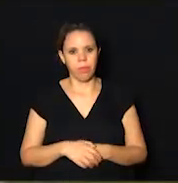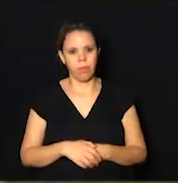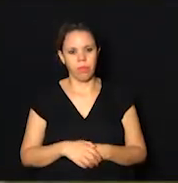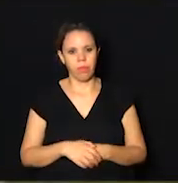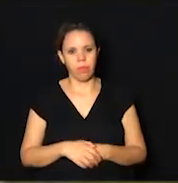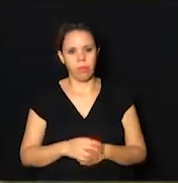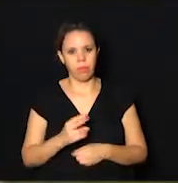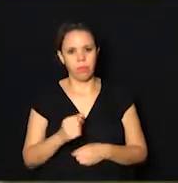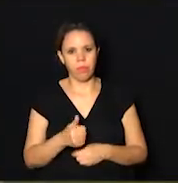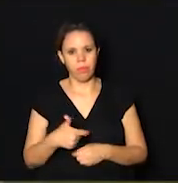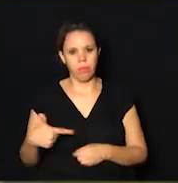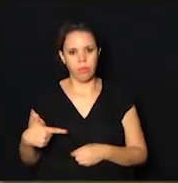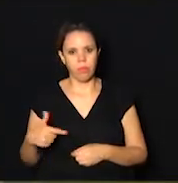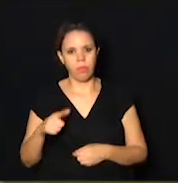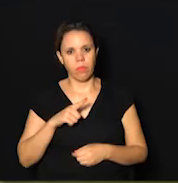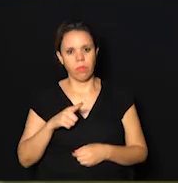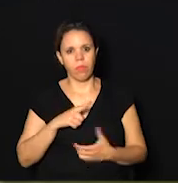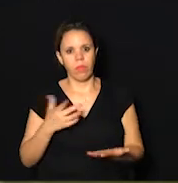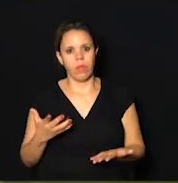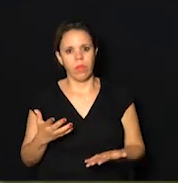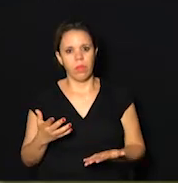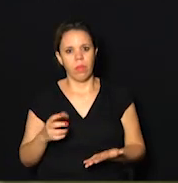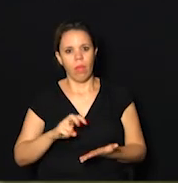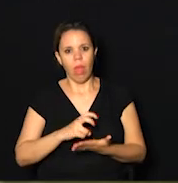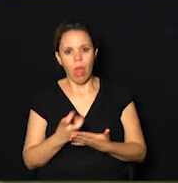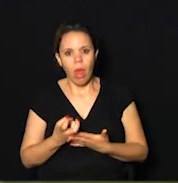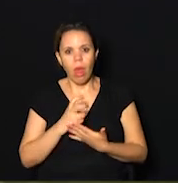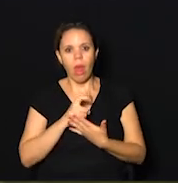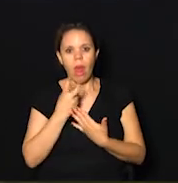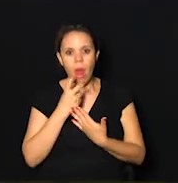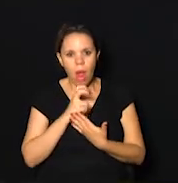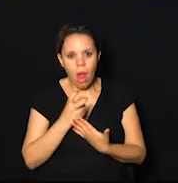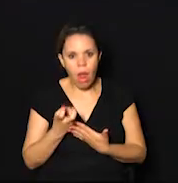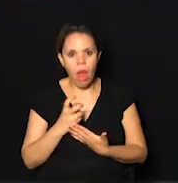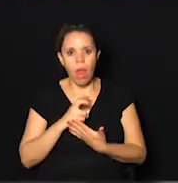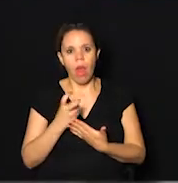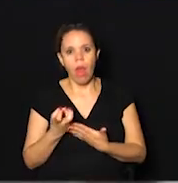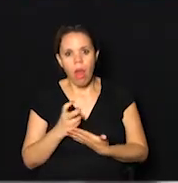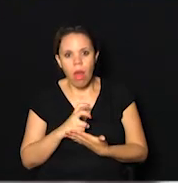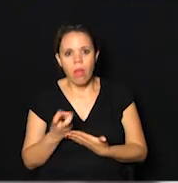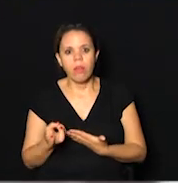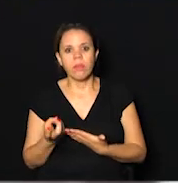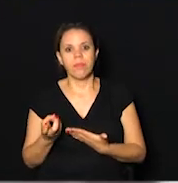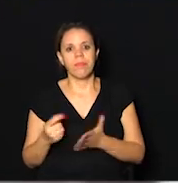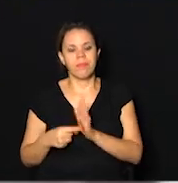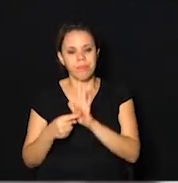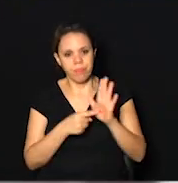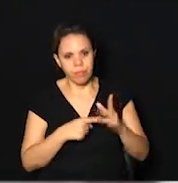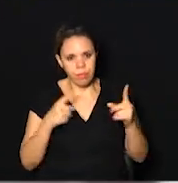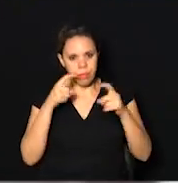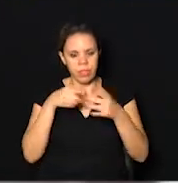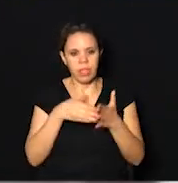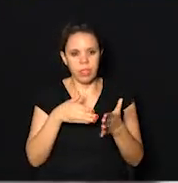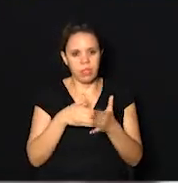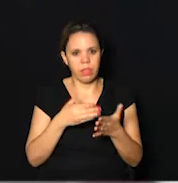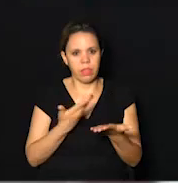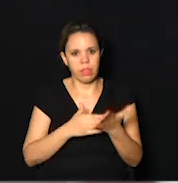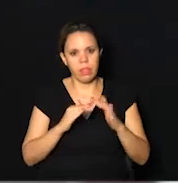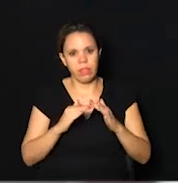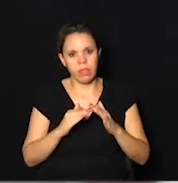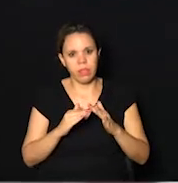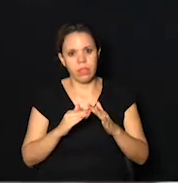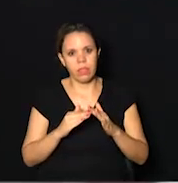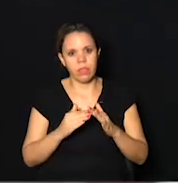em 2012 eu tive uma crise de epilepsia que é desmaio convulsão e eu já vinha apresentando dificuldade na escola então